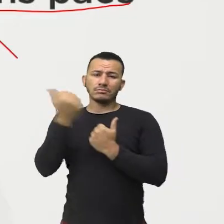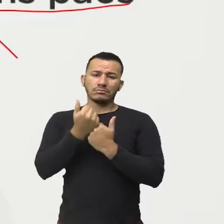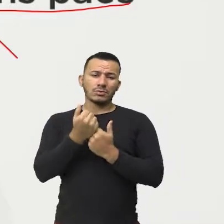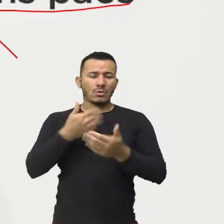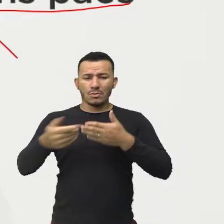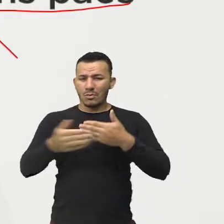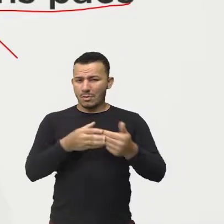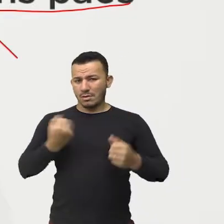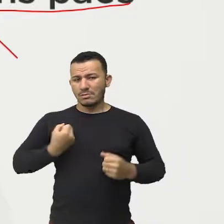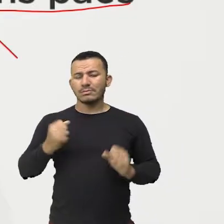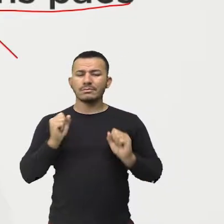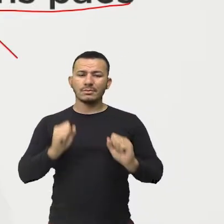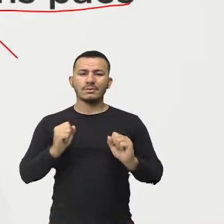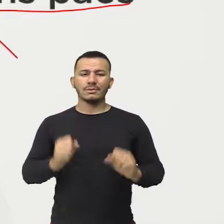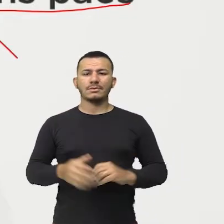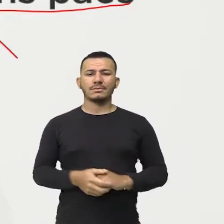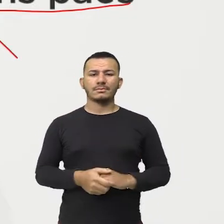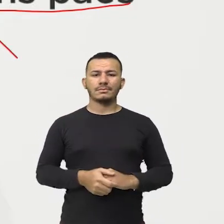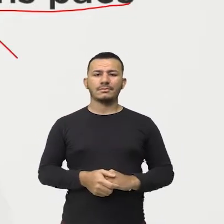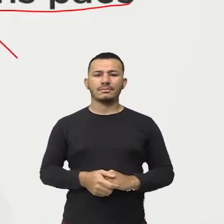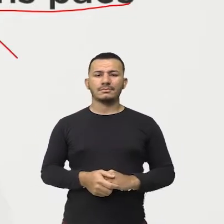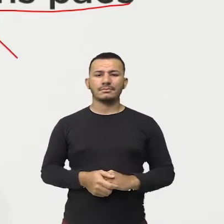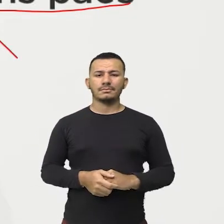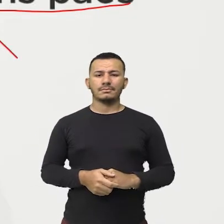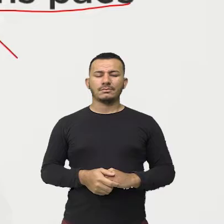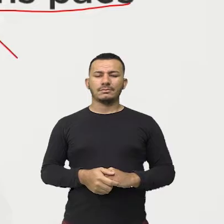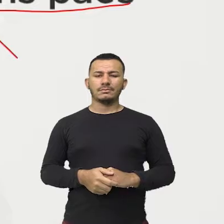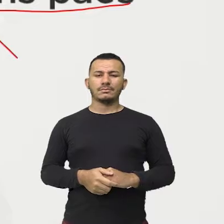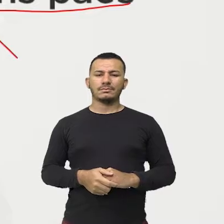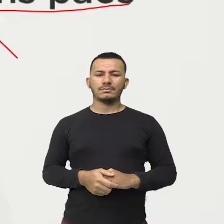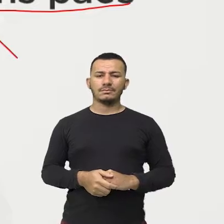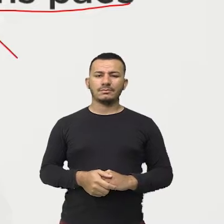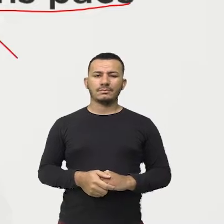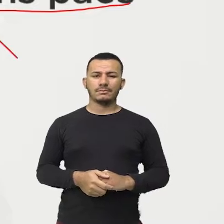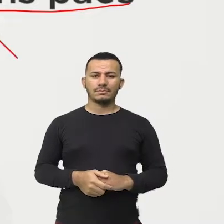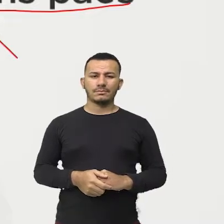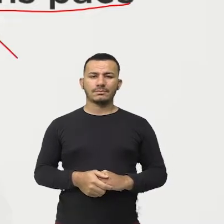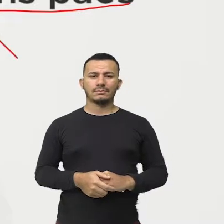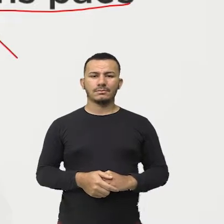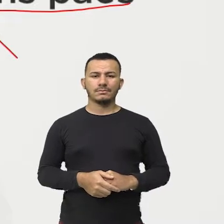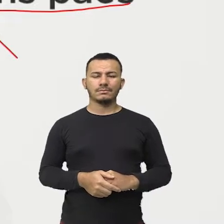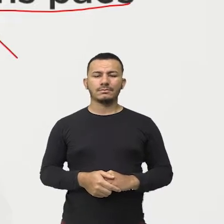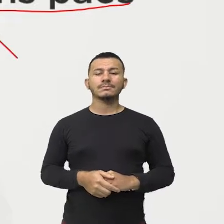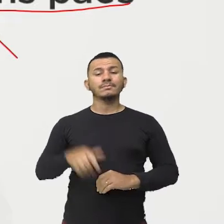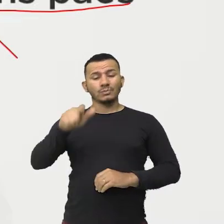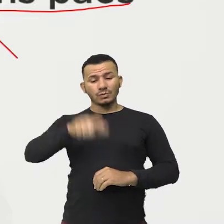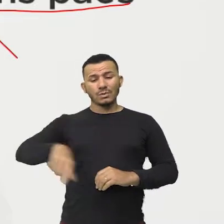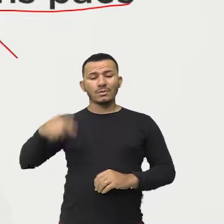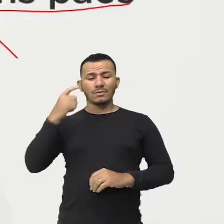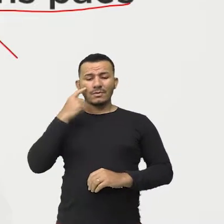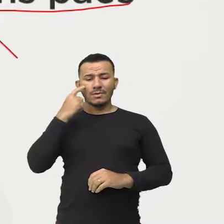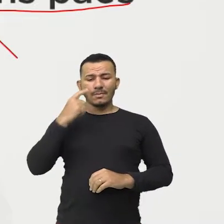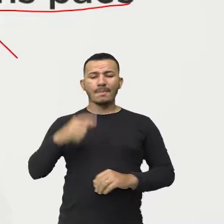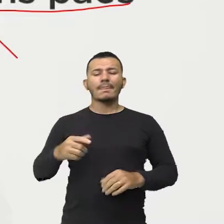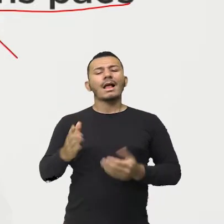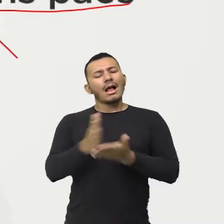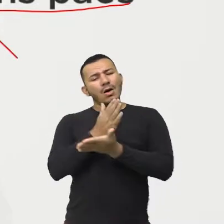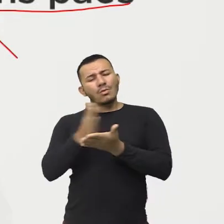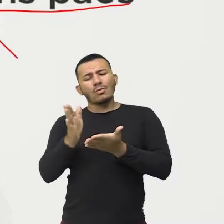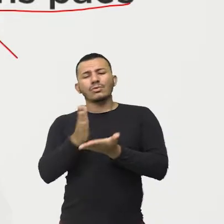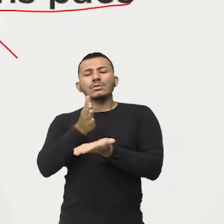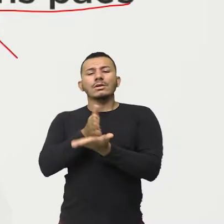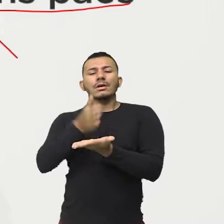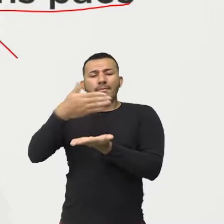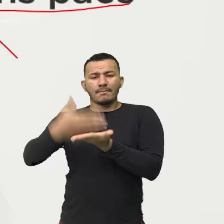vai substituir esse alguns por uma variável, tá legal? E também aqui de novo falou no texto assim, ó, alguns